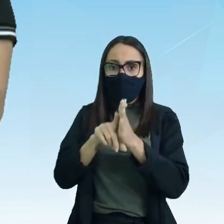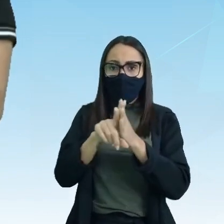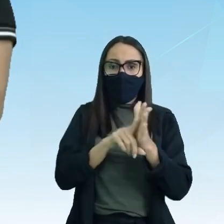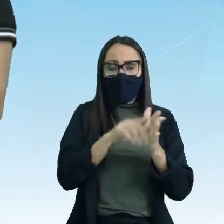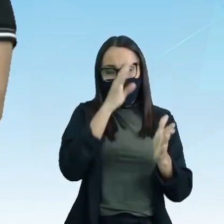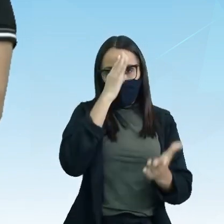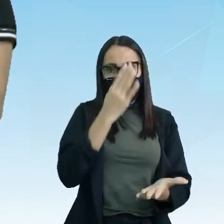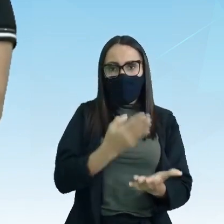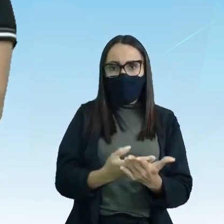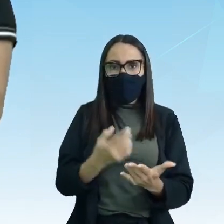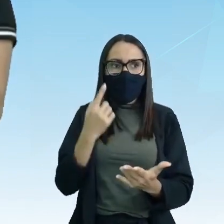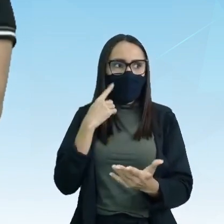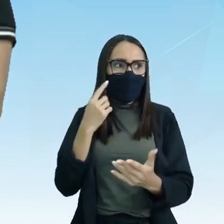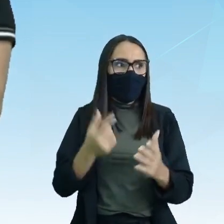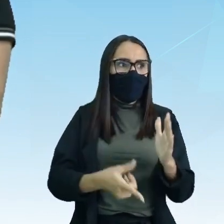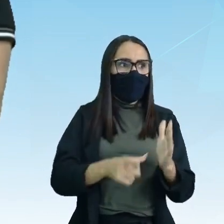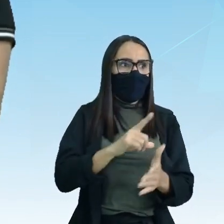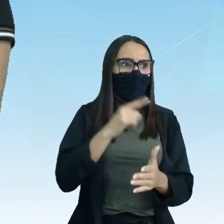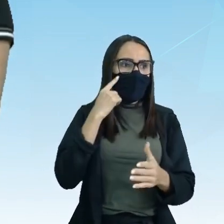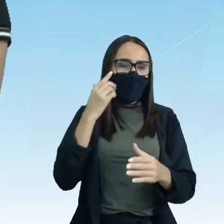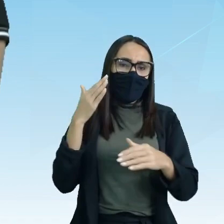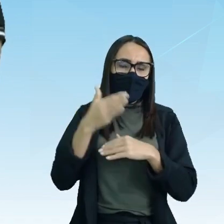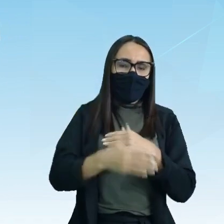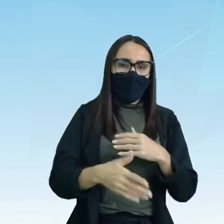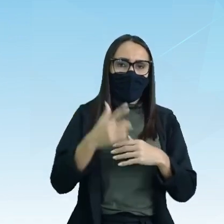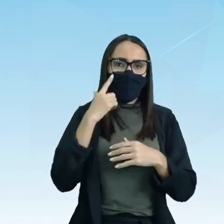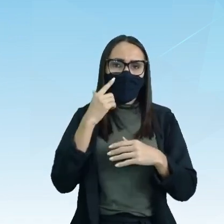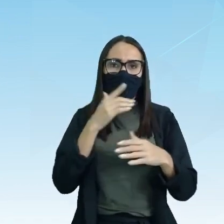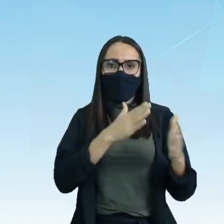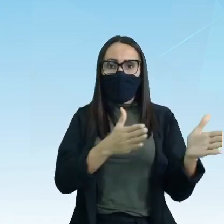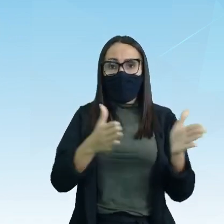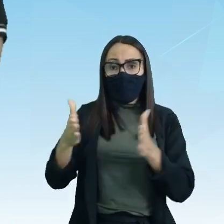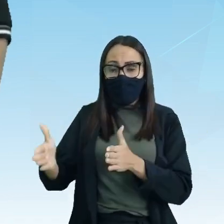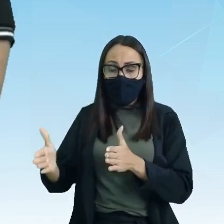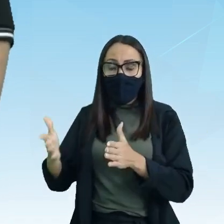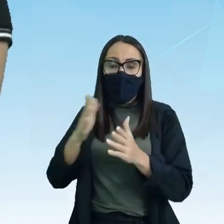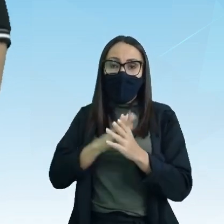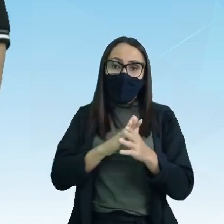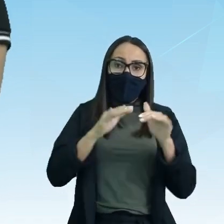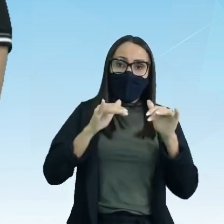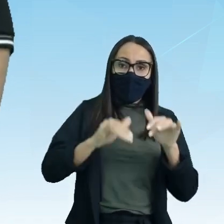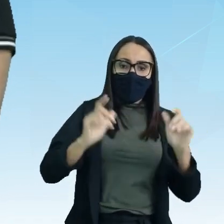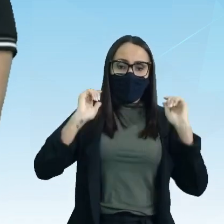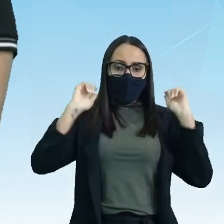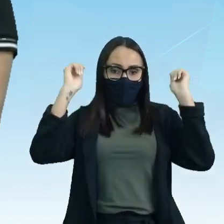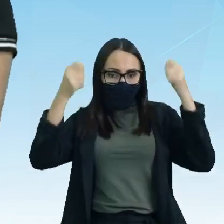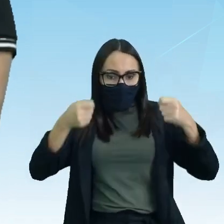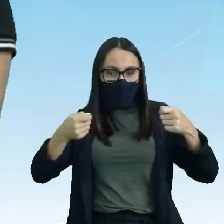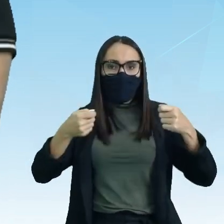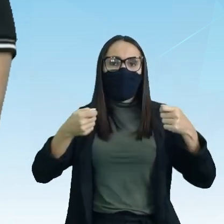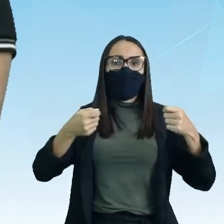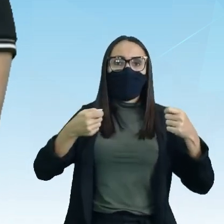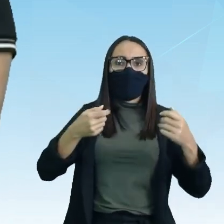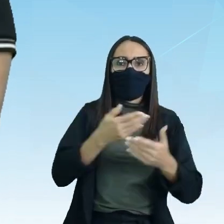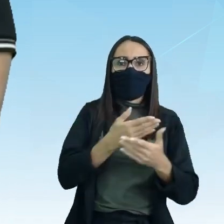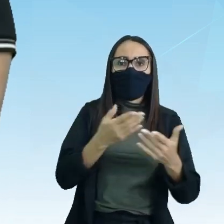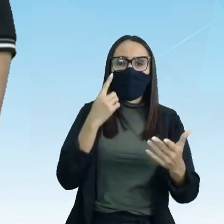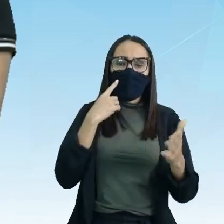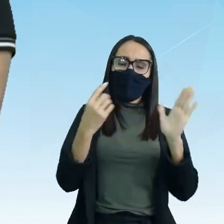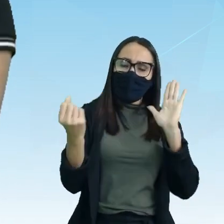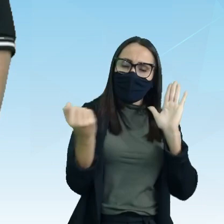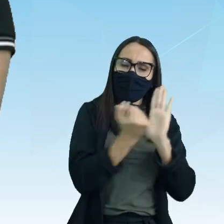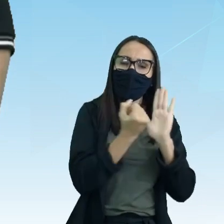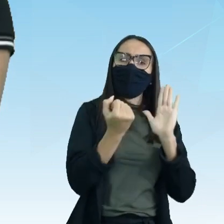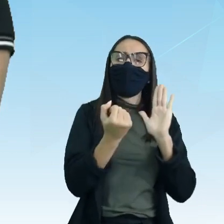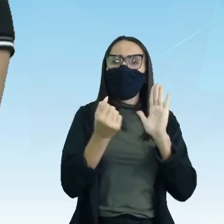importante lembrar, professor, antes de a gente entrar aqui nessa questão do mercado São José, só uma reflexão. Há prédios que marcam,